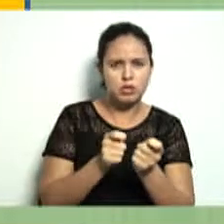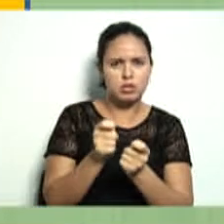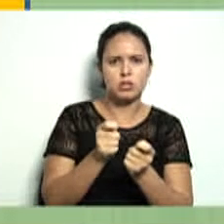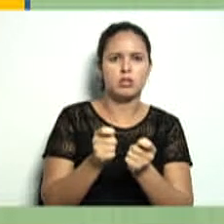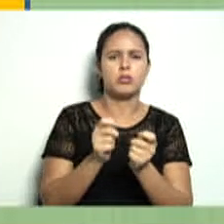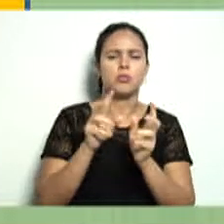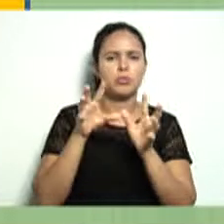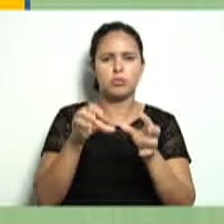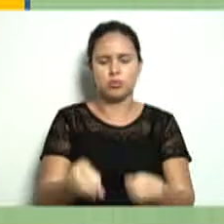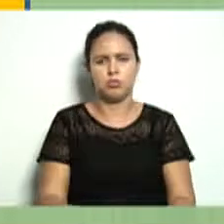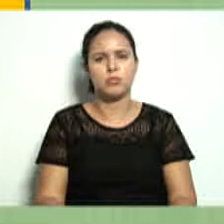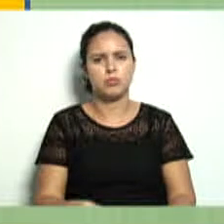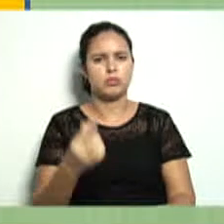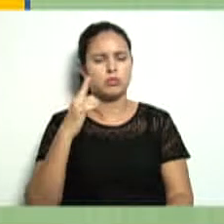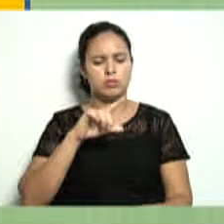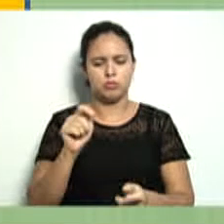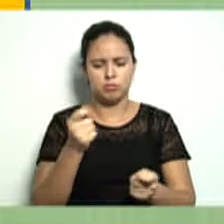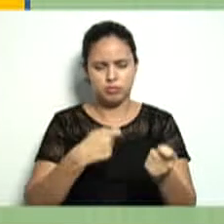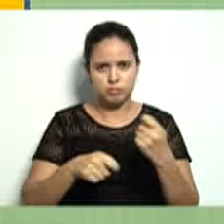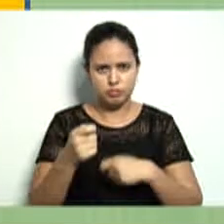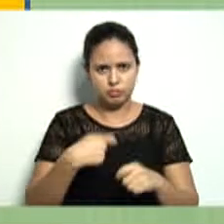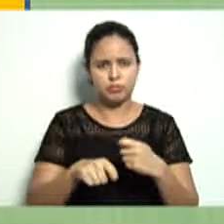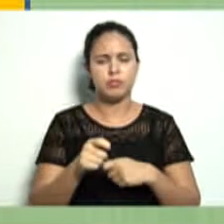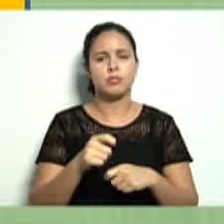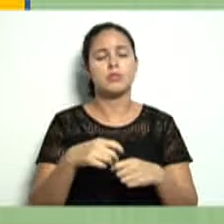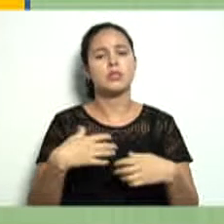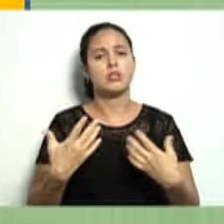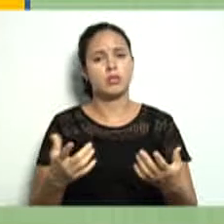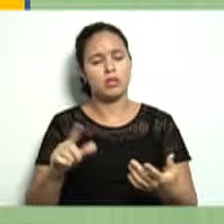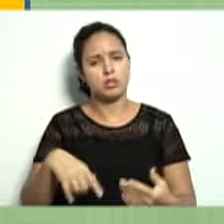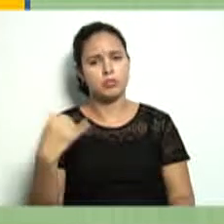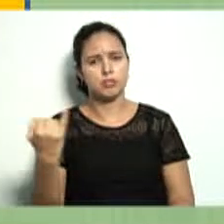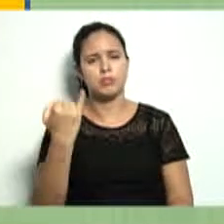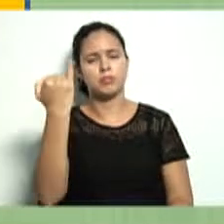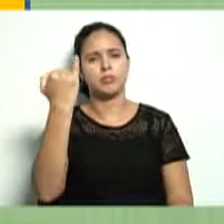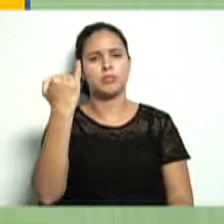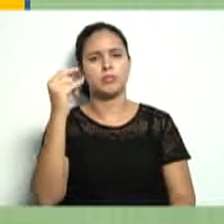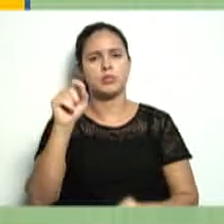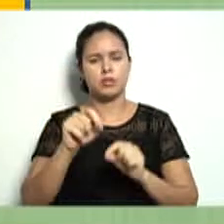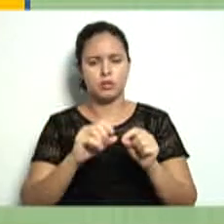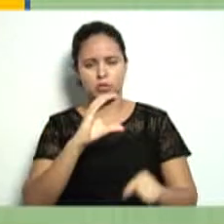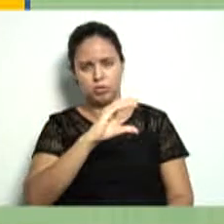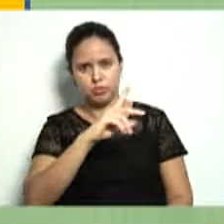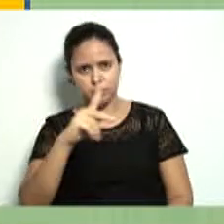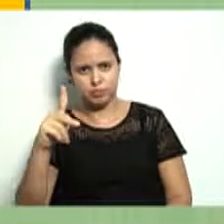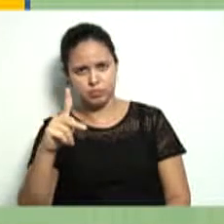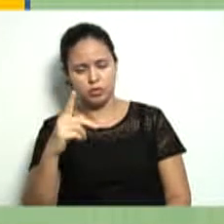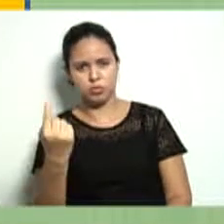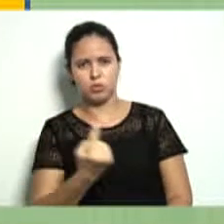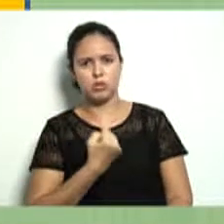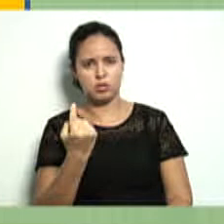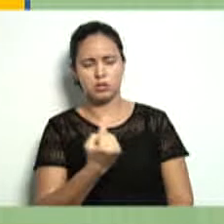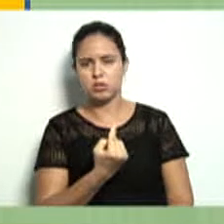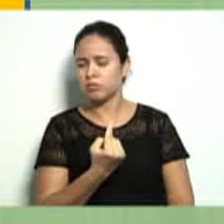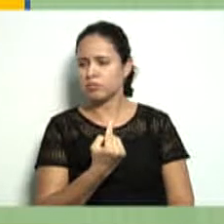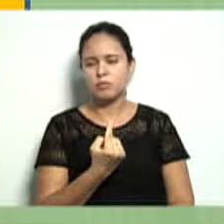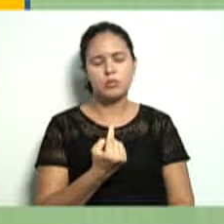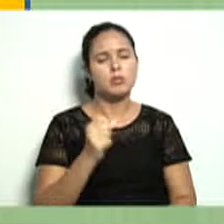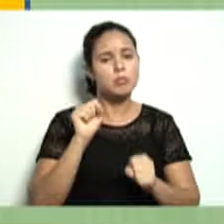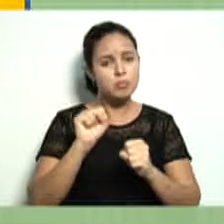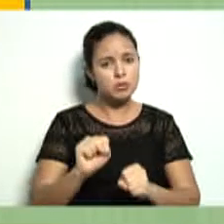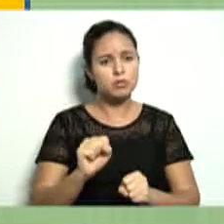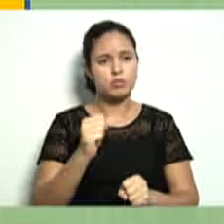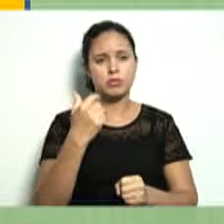esses resultados econômicos. Então, veja, a cooperativa não está sozinha, pode buscar auxílio